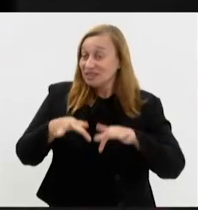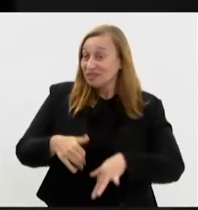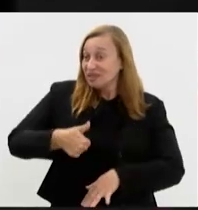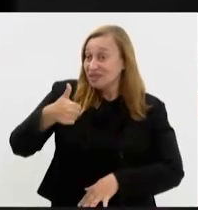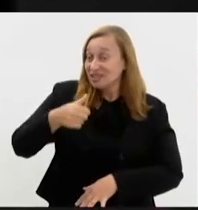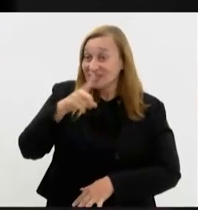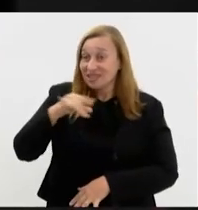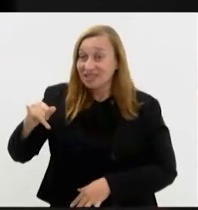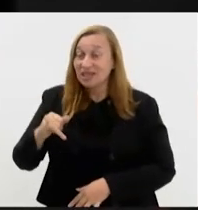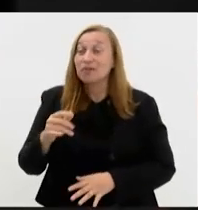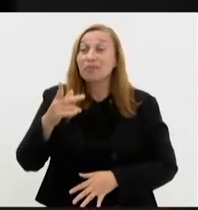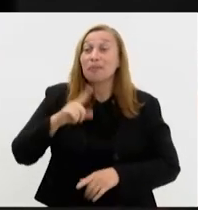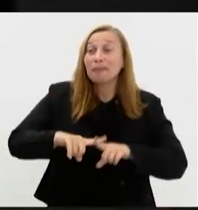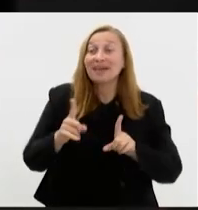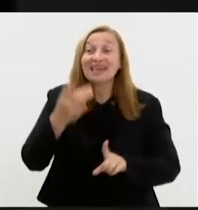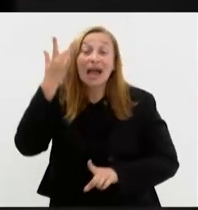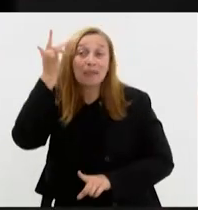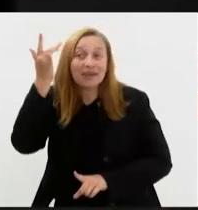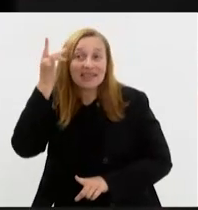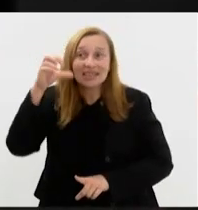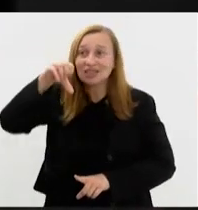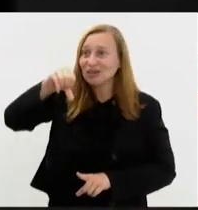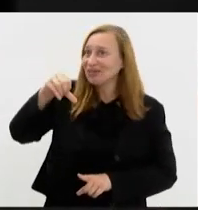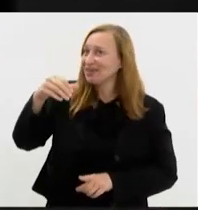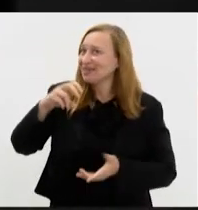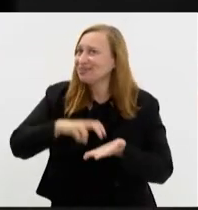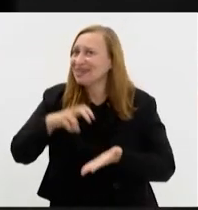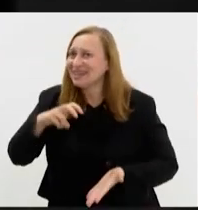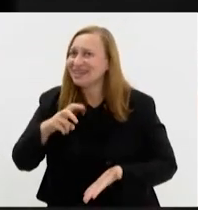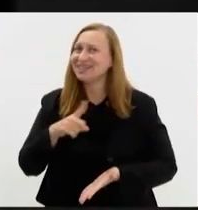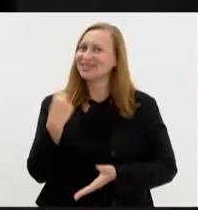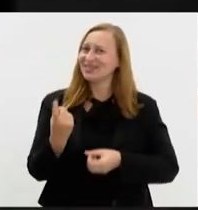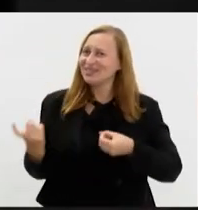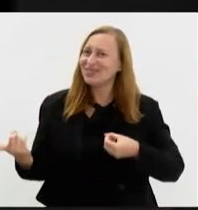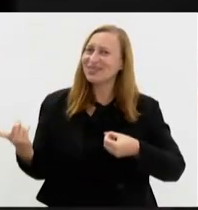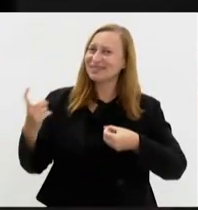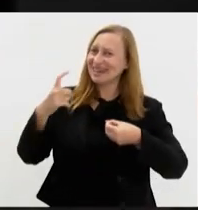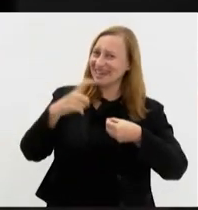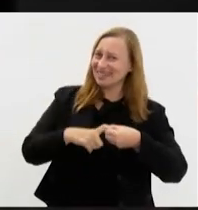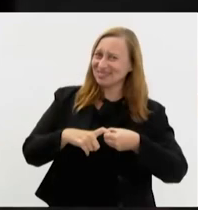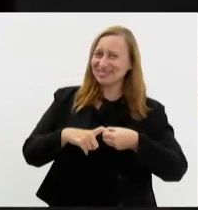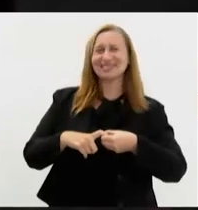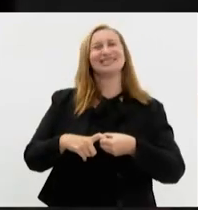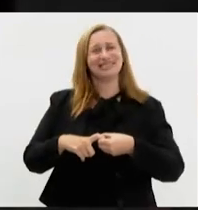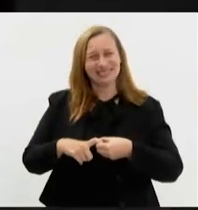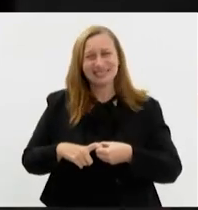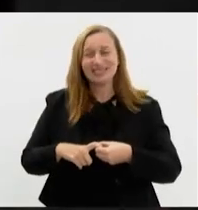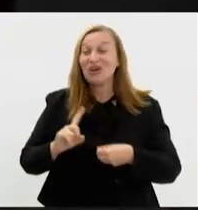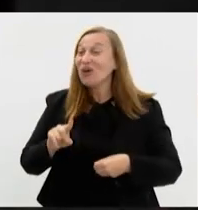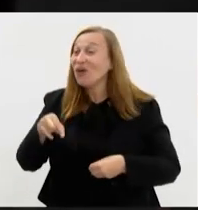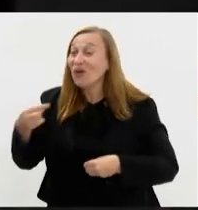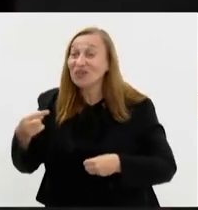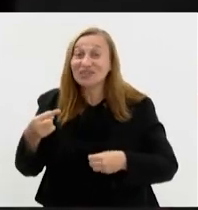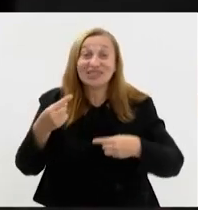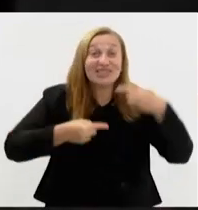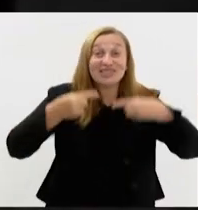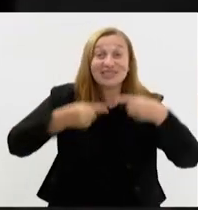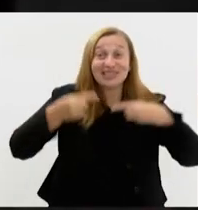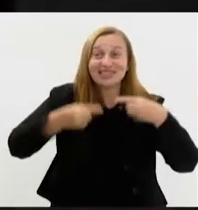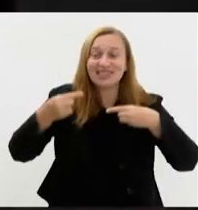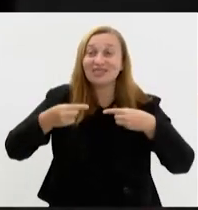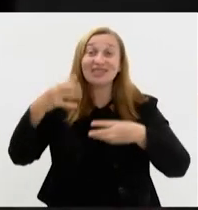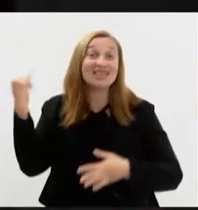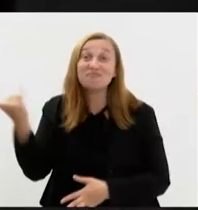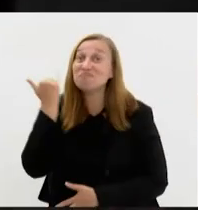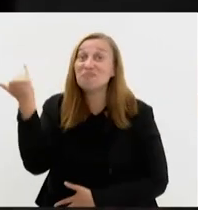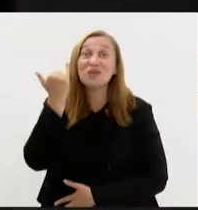muito destacado que amanhã às 9 horas da manhã a gente reabre o evento teremos outros grandes debates outras mesas muito